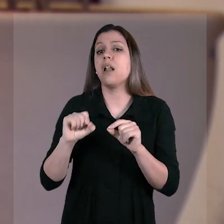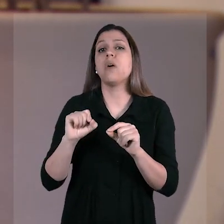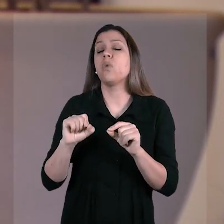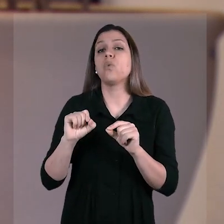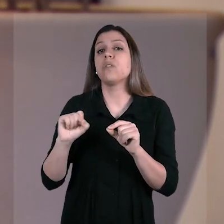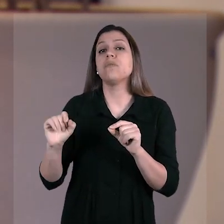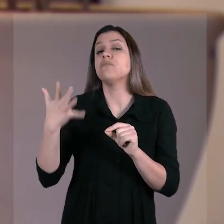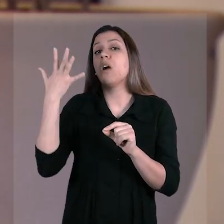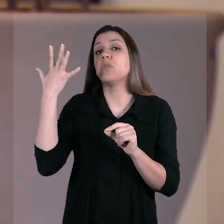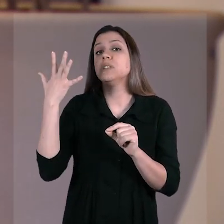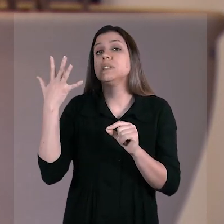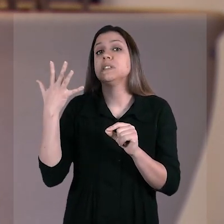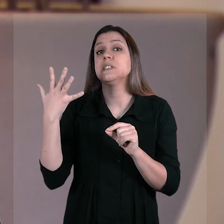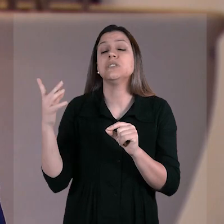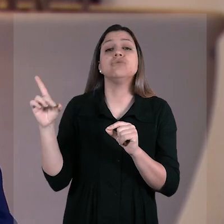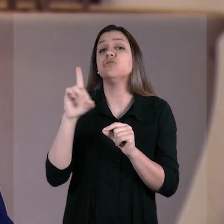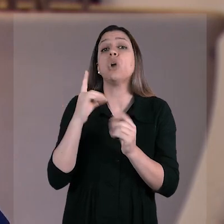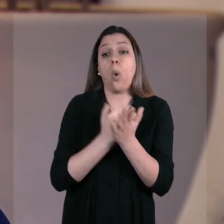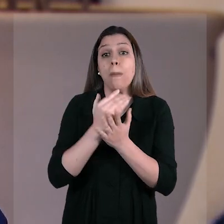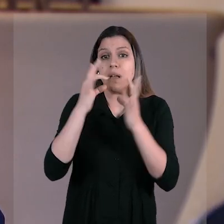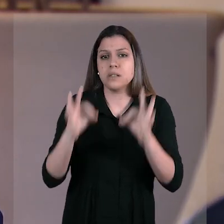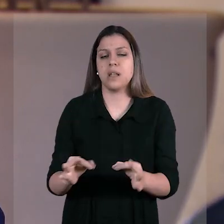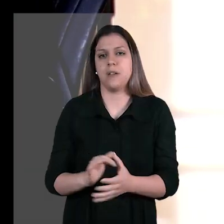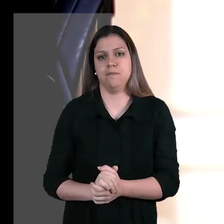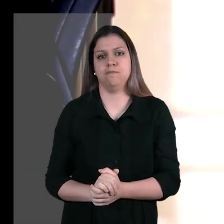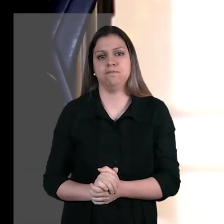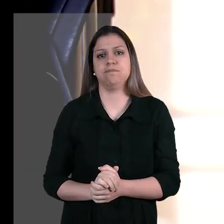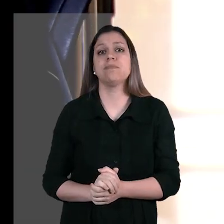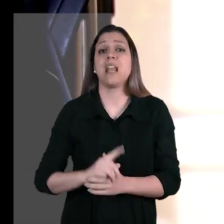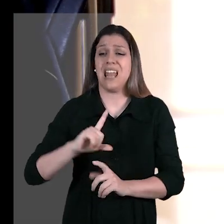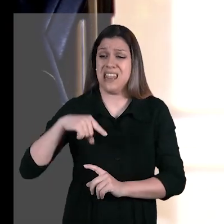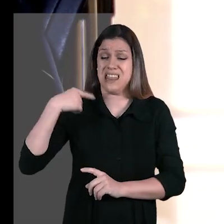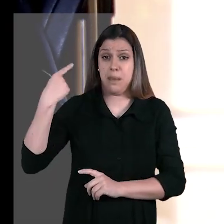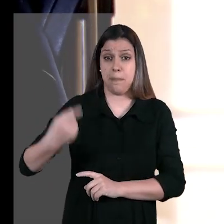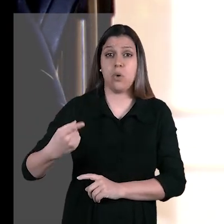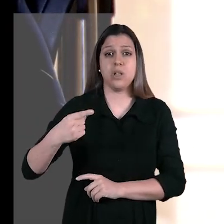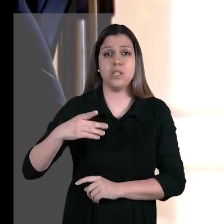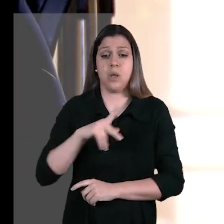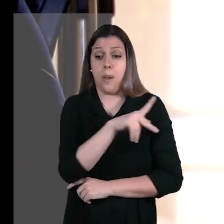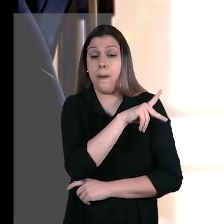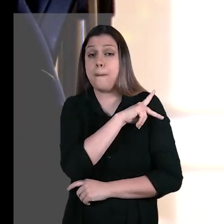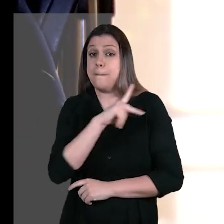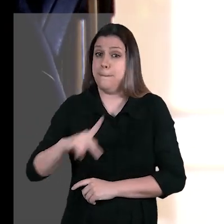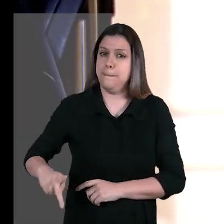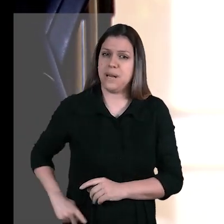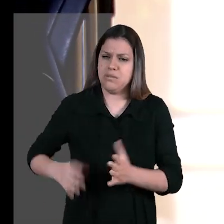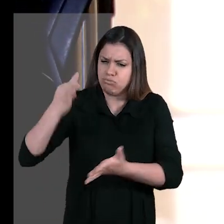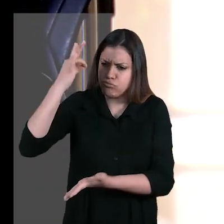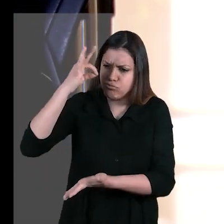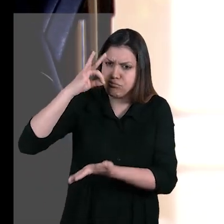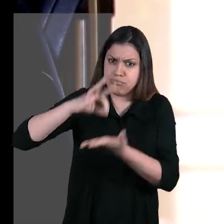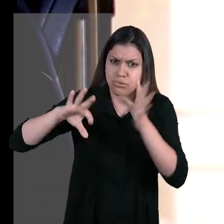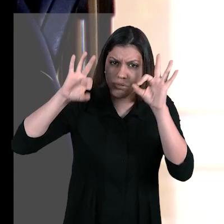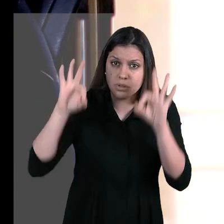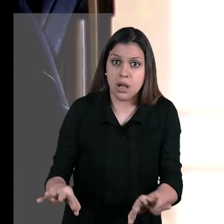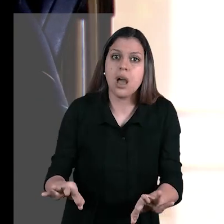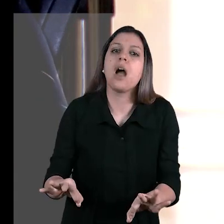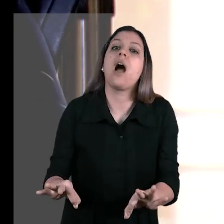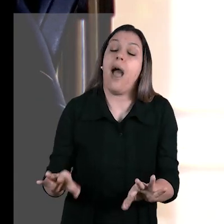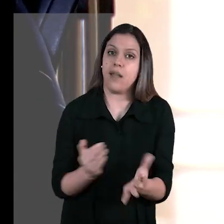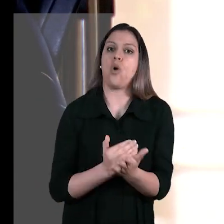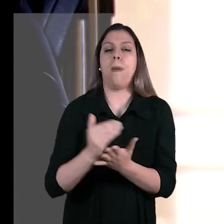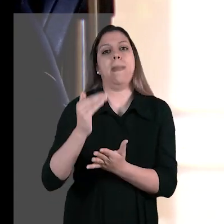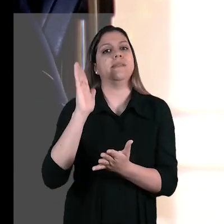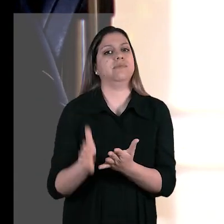dessa reforma? Elas passam a valer quando exatamente? A partir da sanção presidencial. Por quê? O que nós temos neste